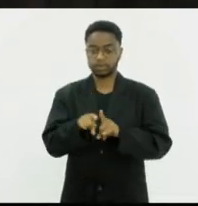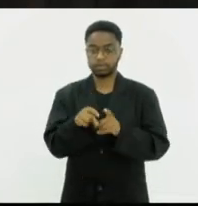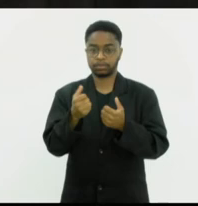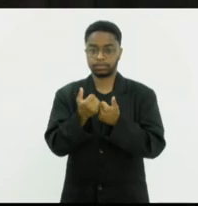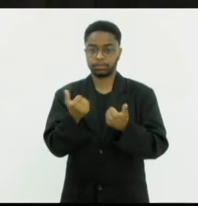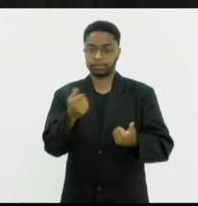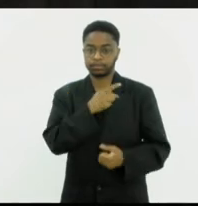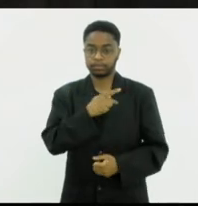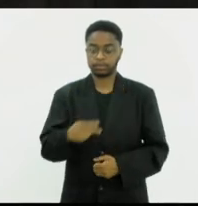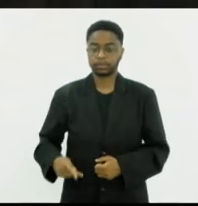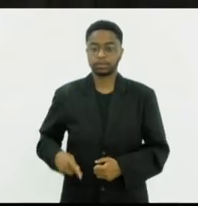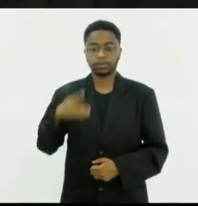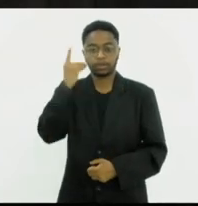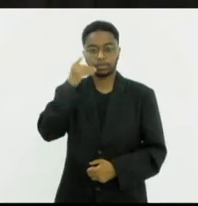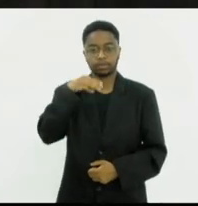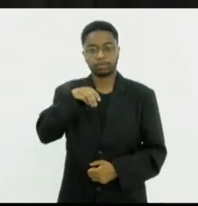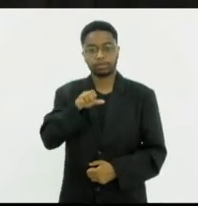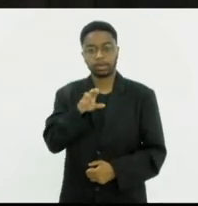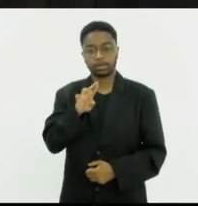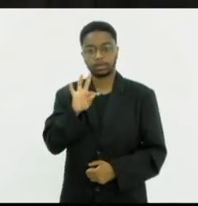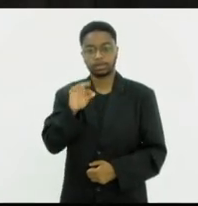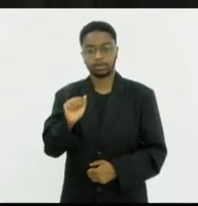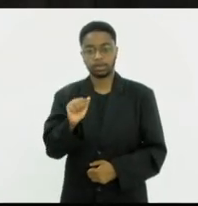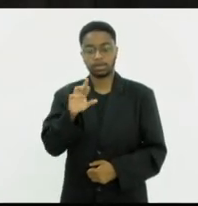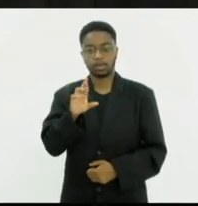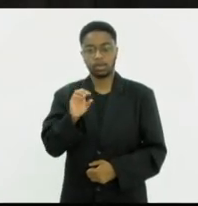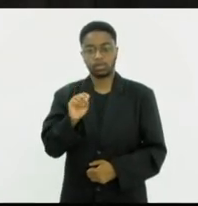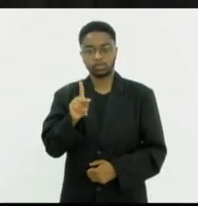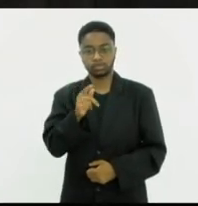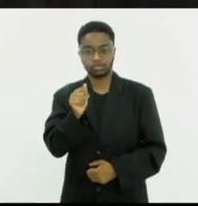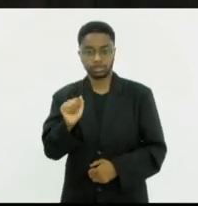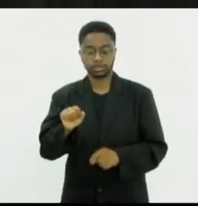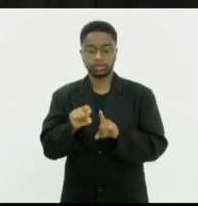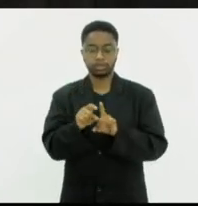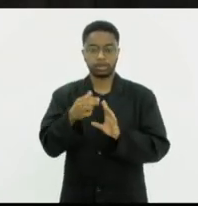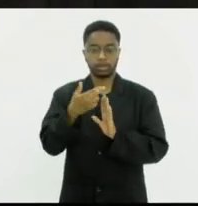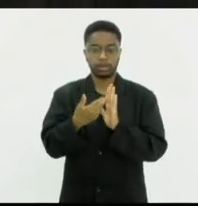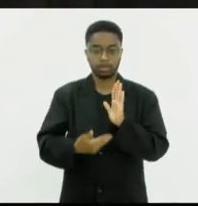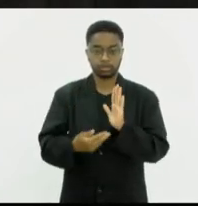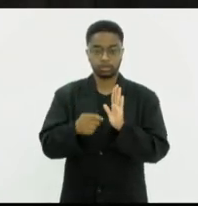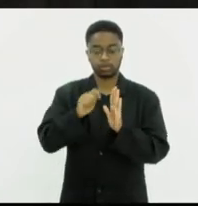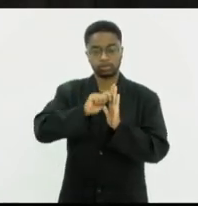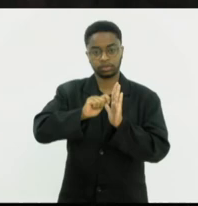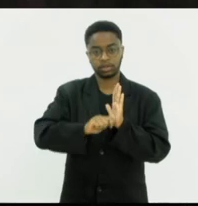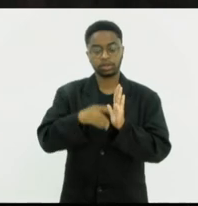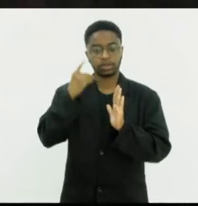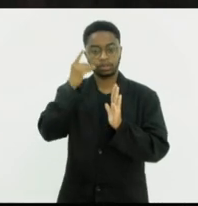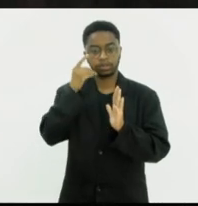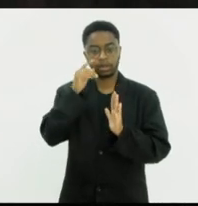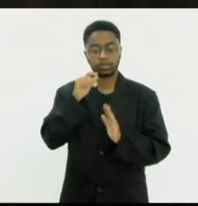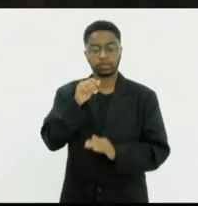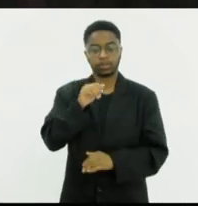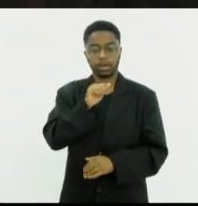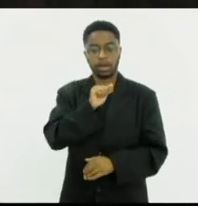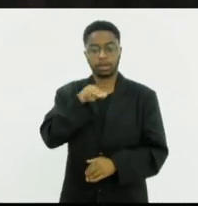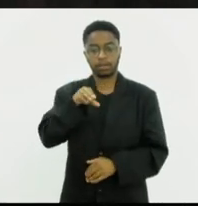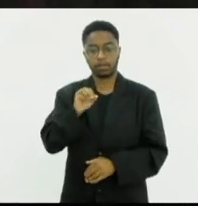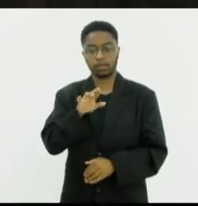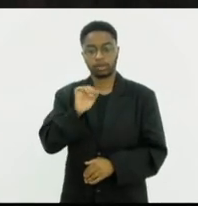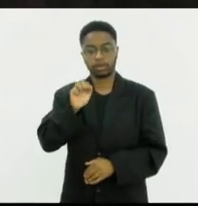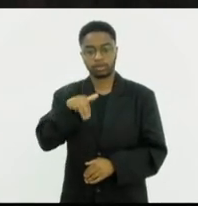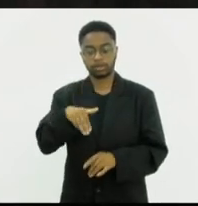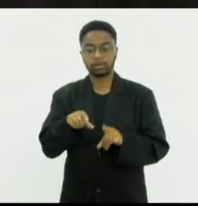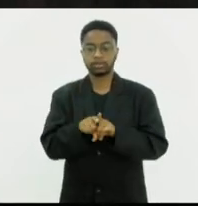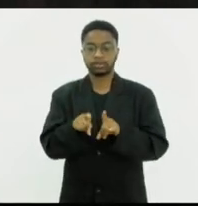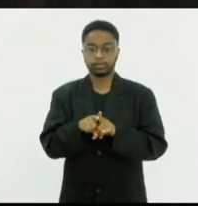foi a deputada Marta Rocha, o relator foi o deputado Rodrigo Amorim, e teve